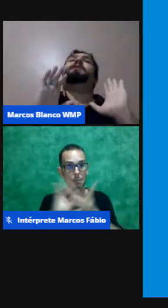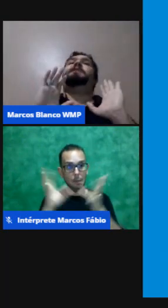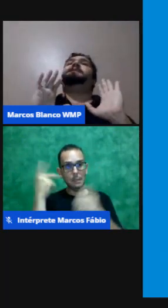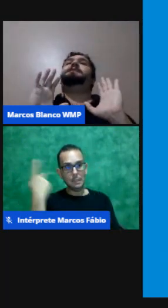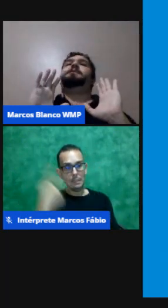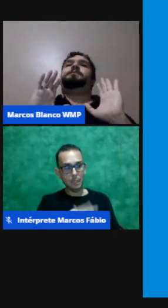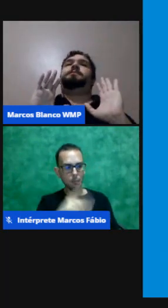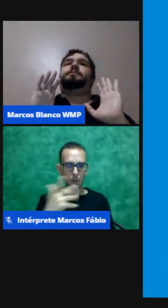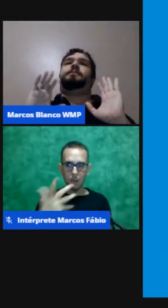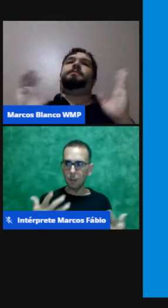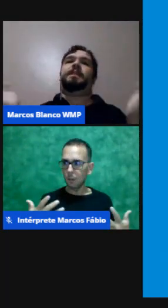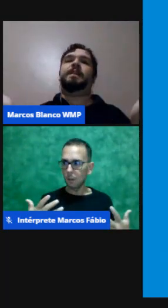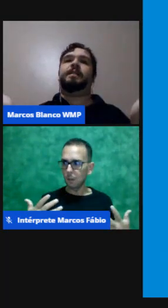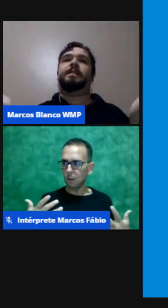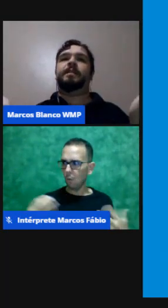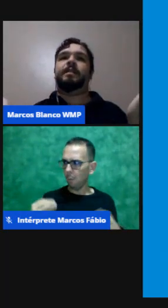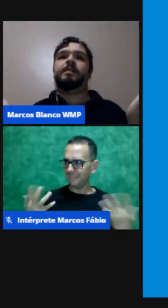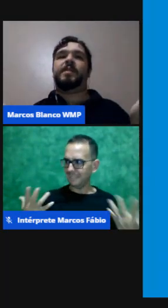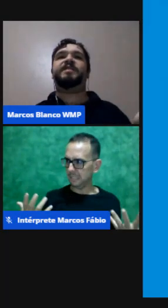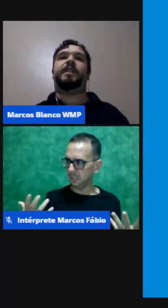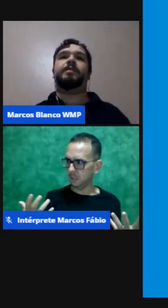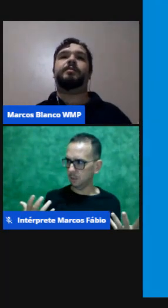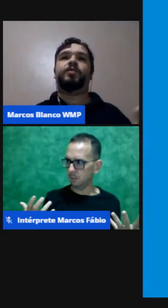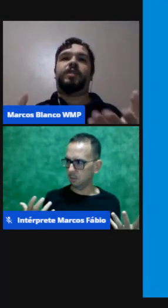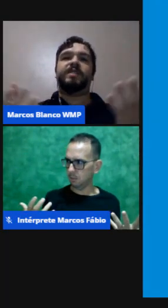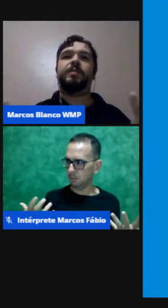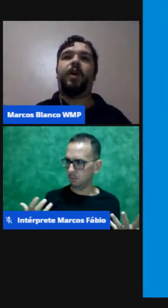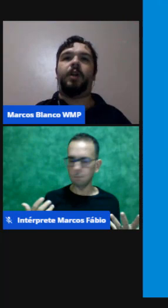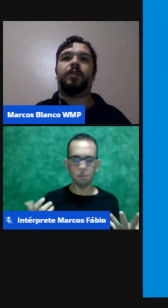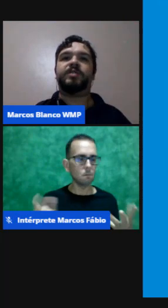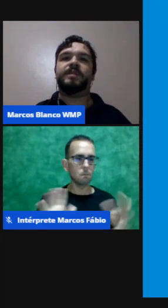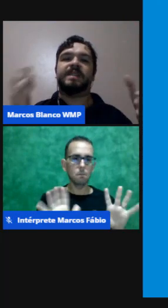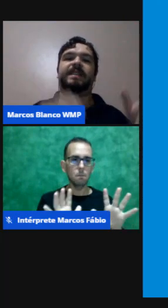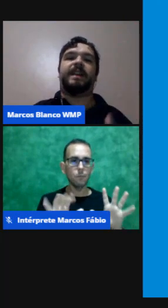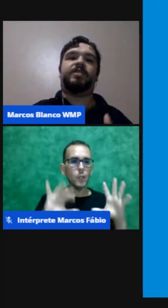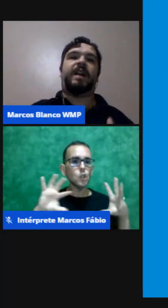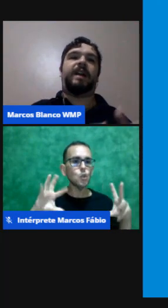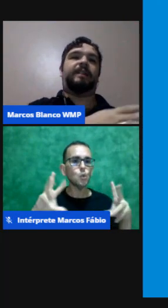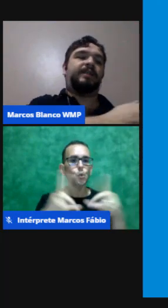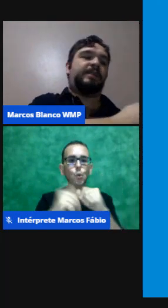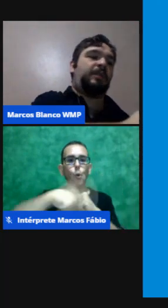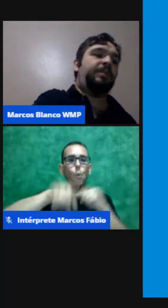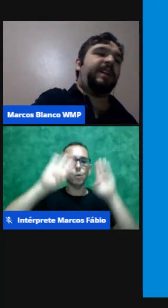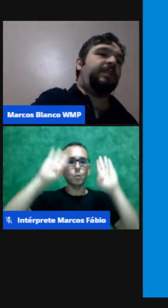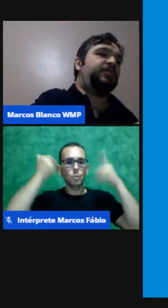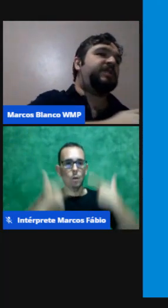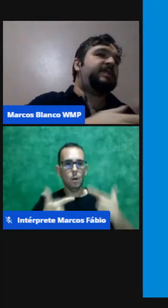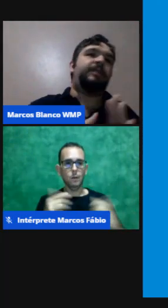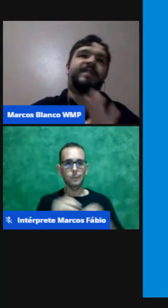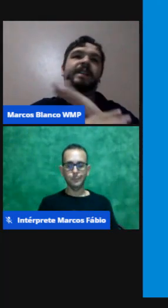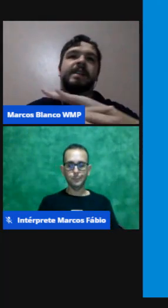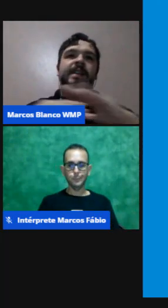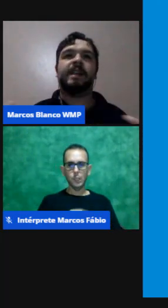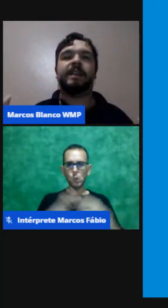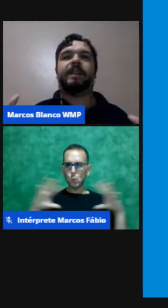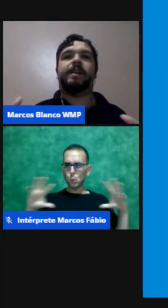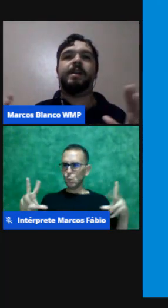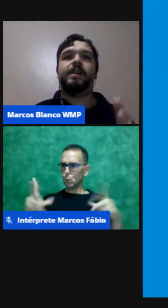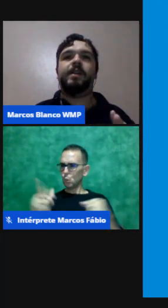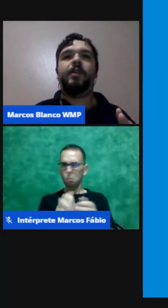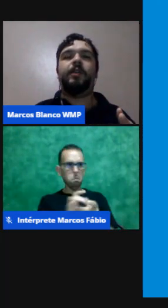Grande. A pessoa precisa fazer assim, ó, né? Imagina, todos são biólogos. Se você sai na sua casa, estão liberando mosquitos sem